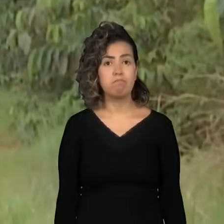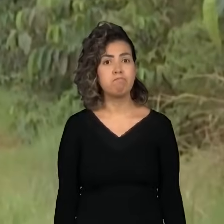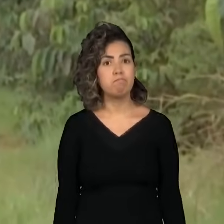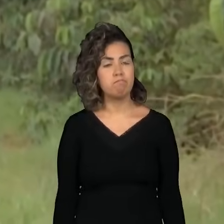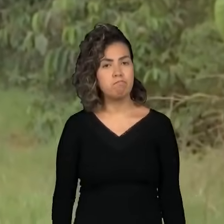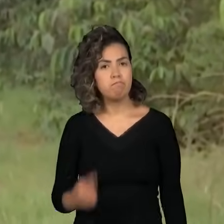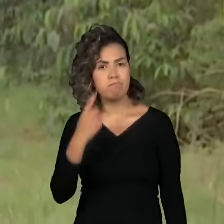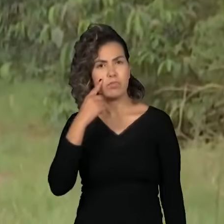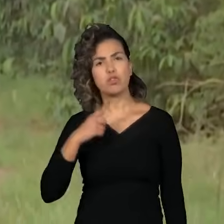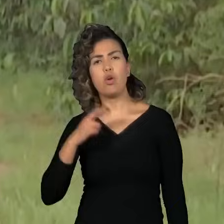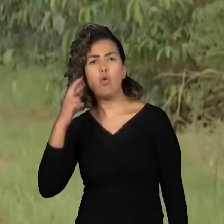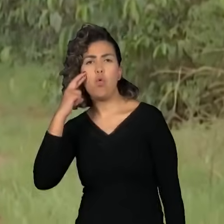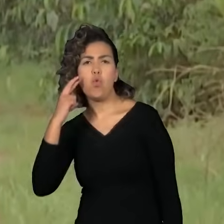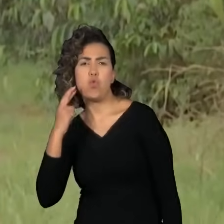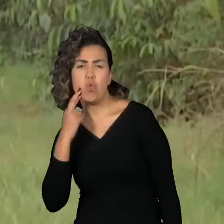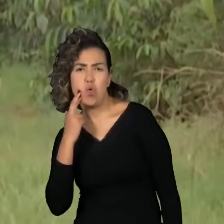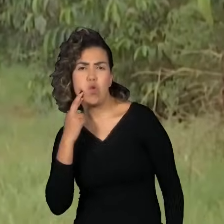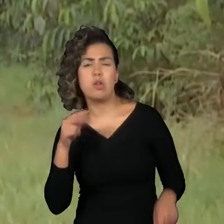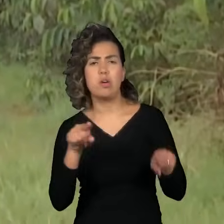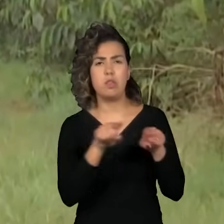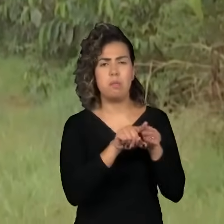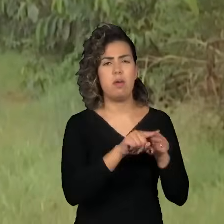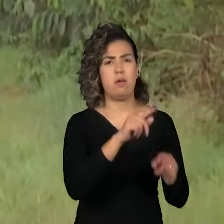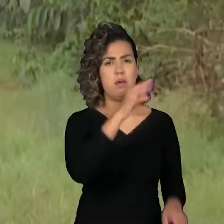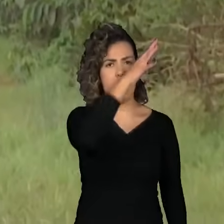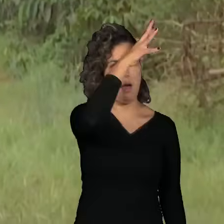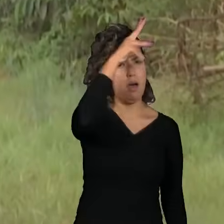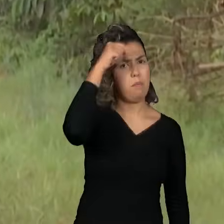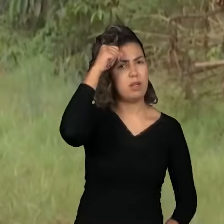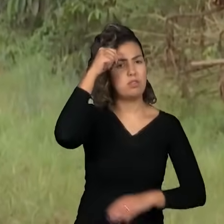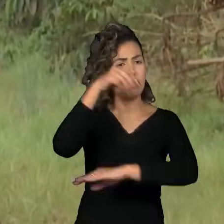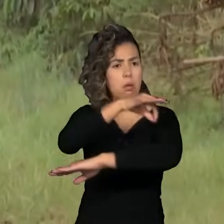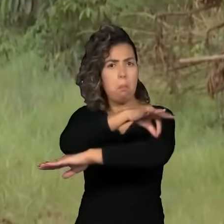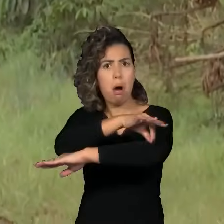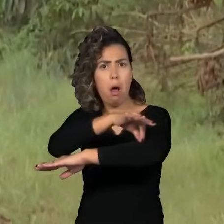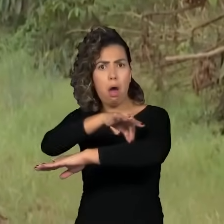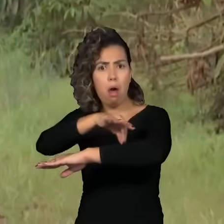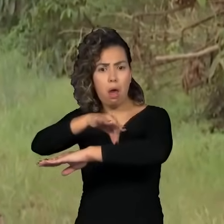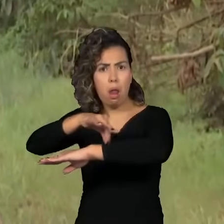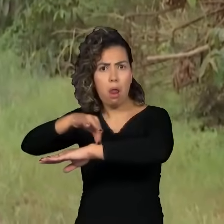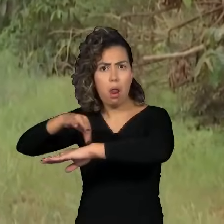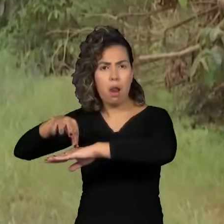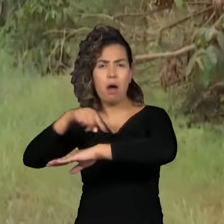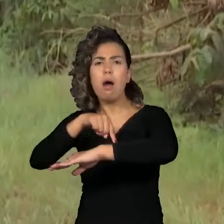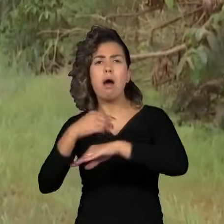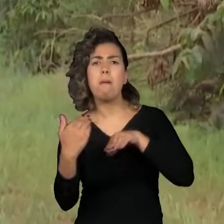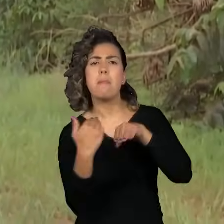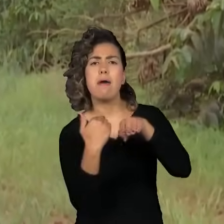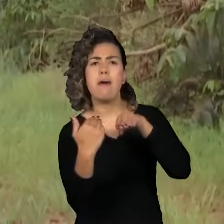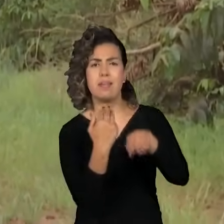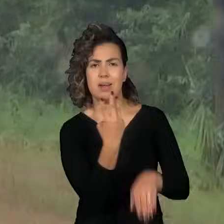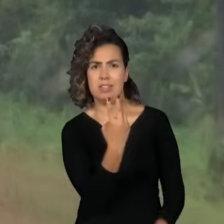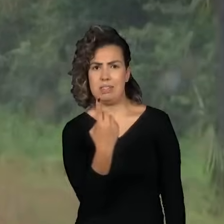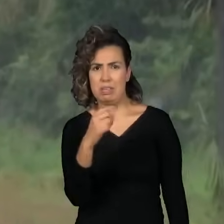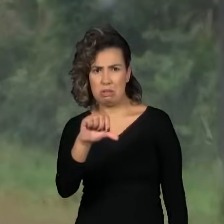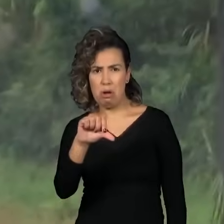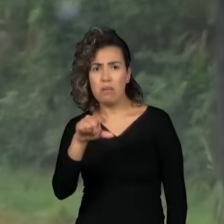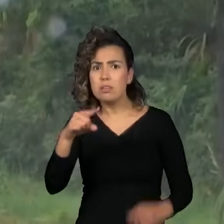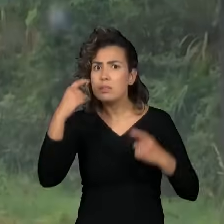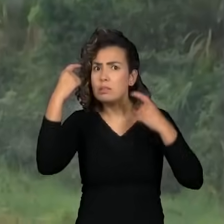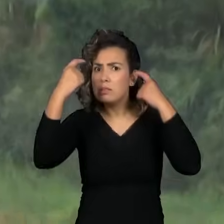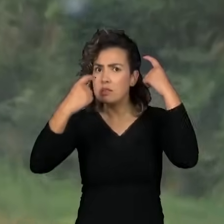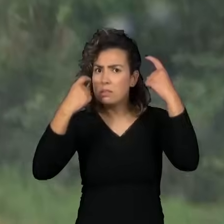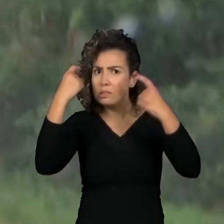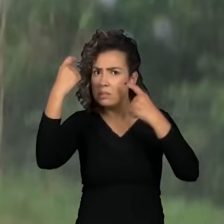Entre Rondônia e o Amazonas, os 885 quilômetros da BR-319 preocupam. A